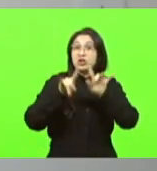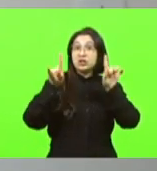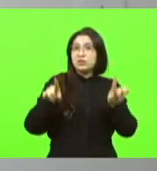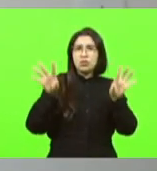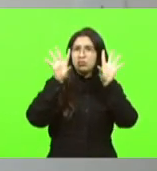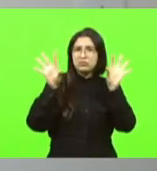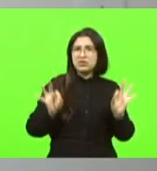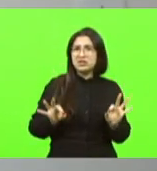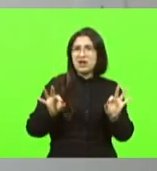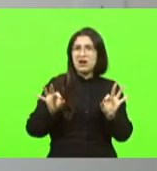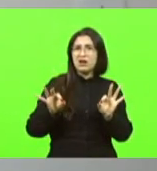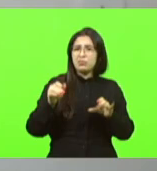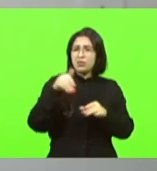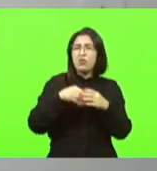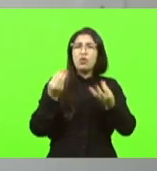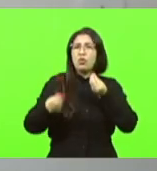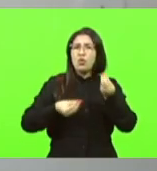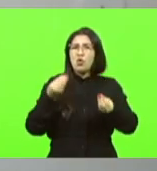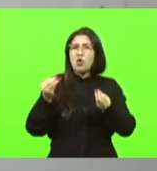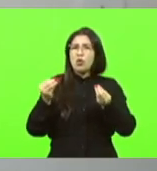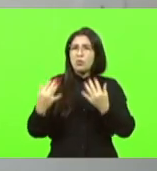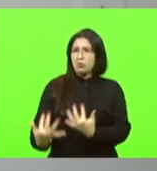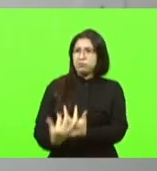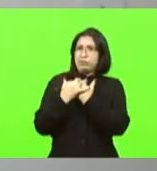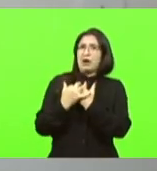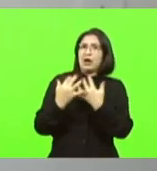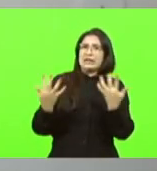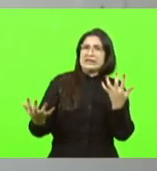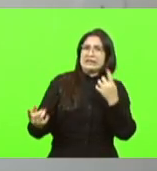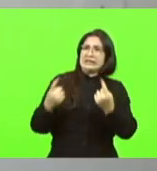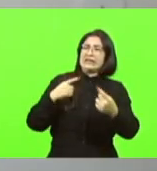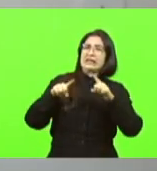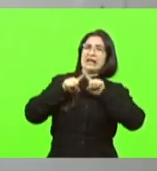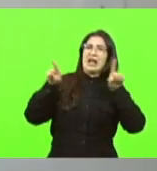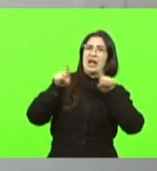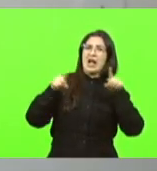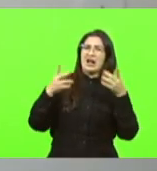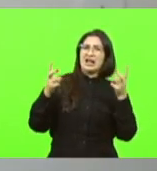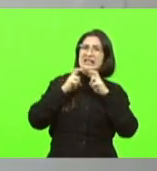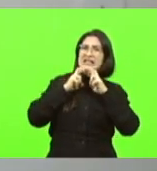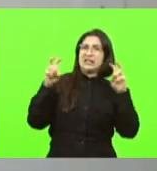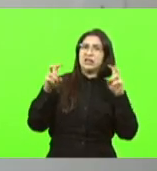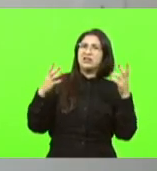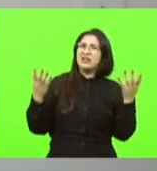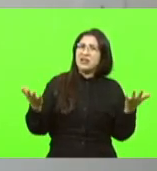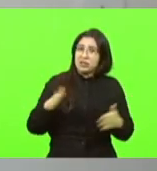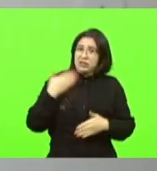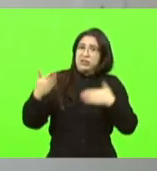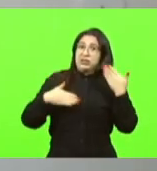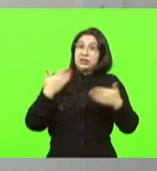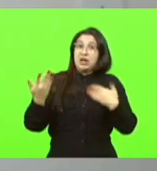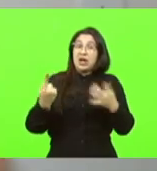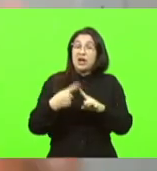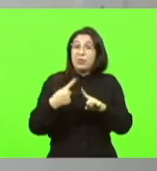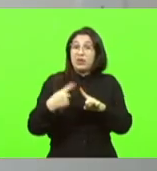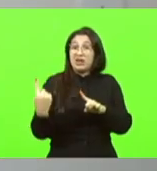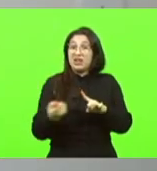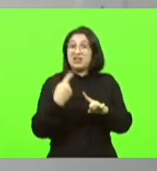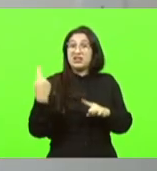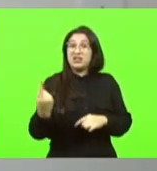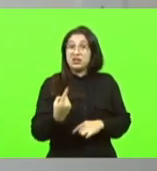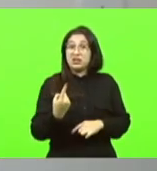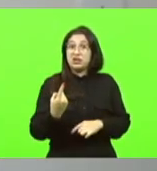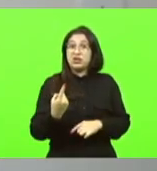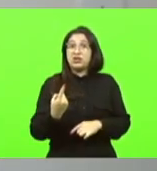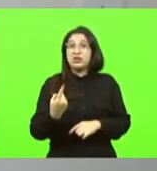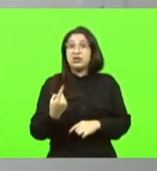voto nos agride isso nos nos assusta muito porque o que eles tão fazendo com a gente que representa as pessoas também